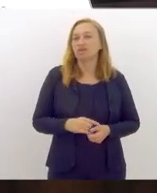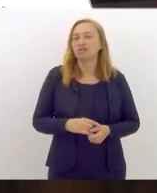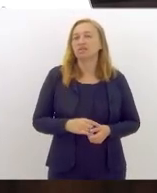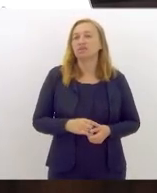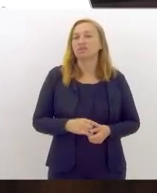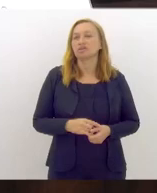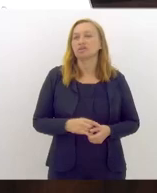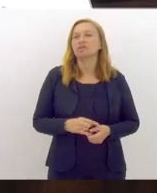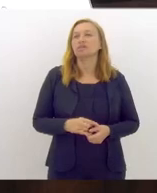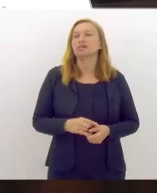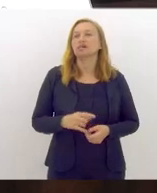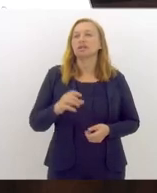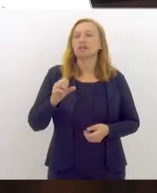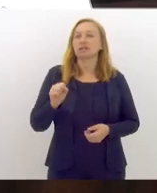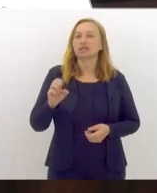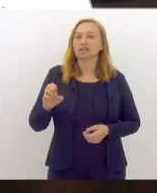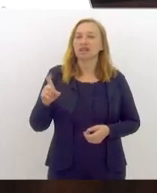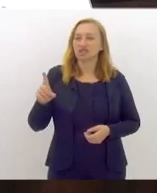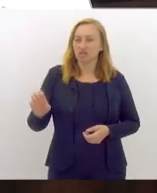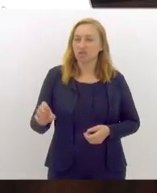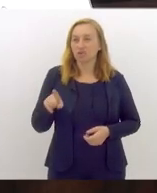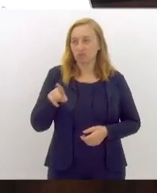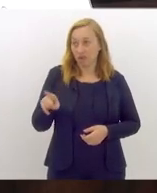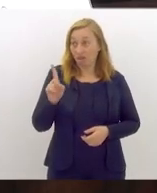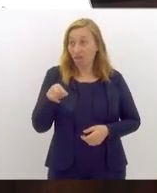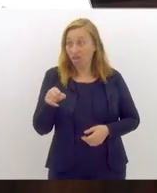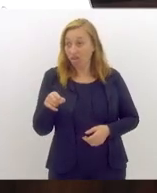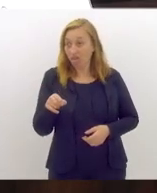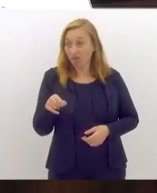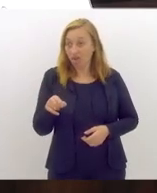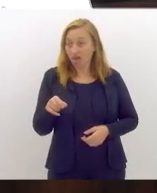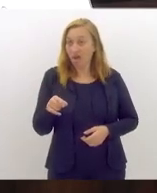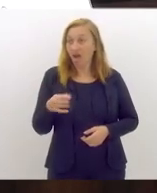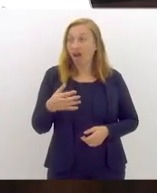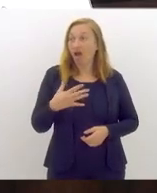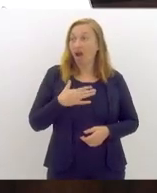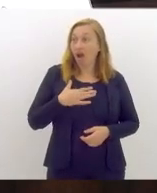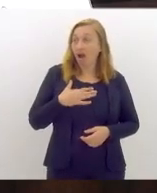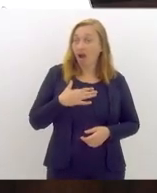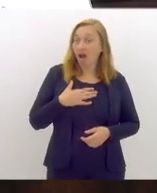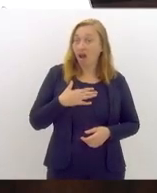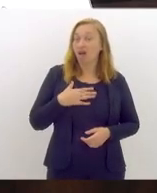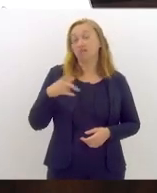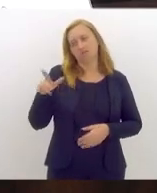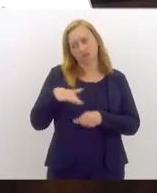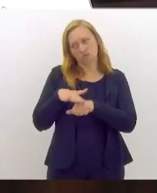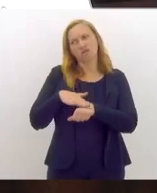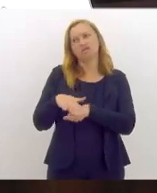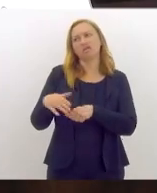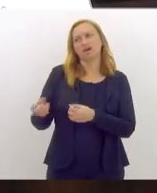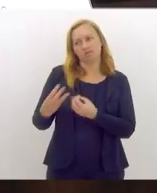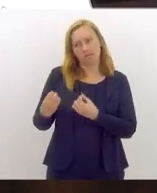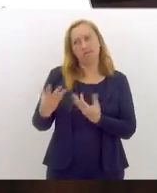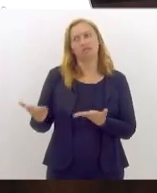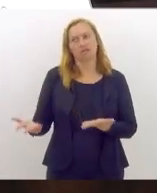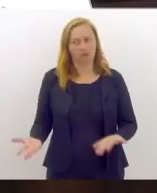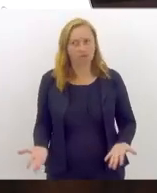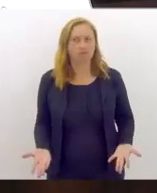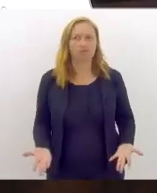sede quando você é Caraca Aí tá vendo a gente precisa conversar cara